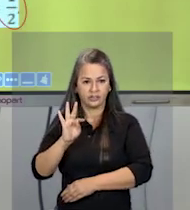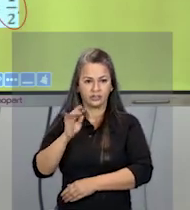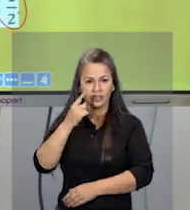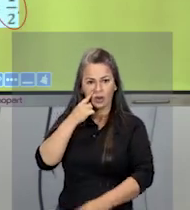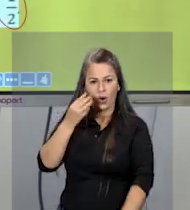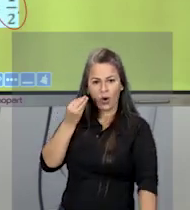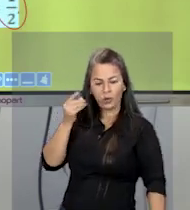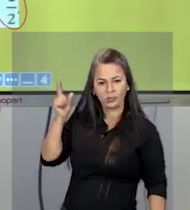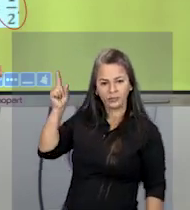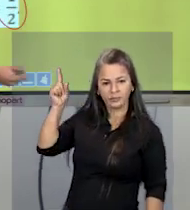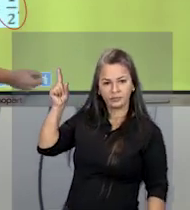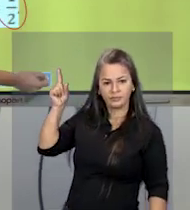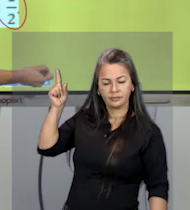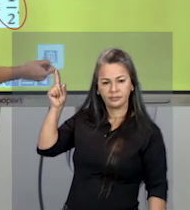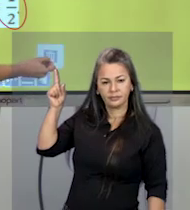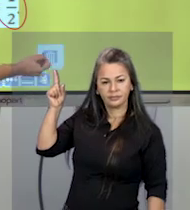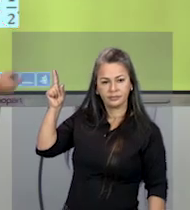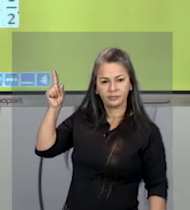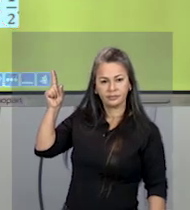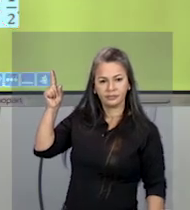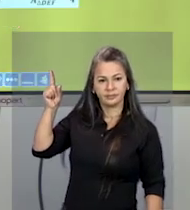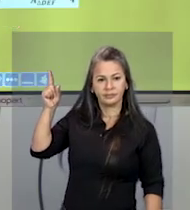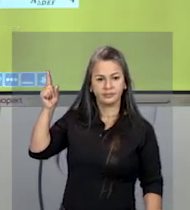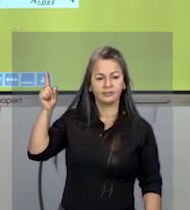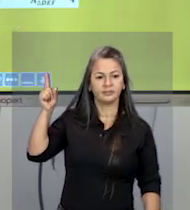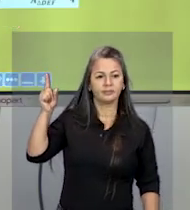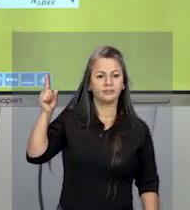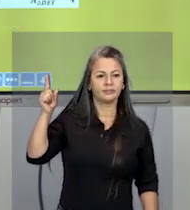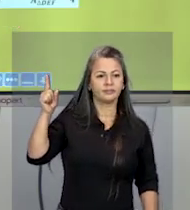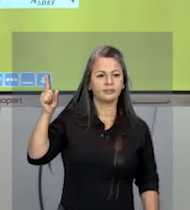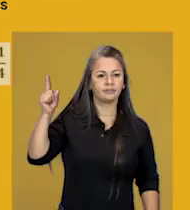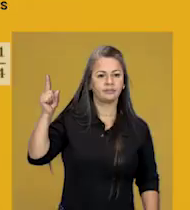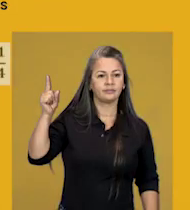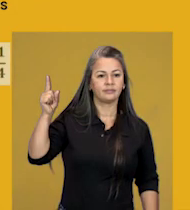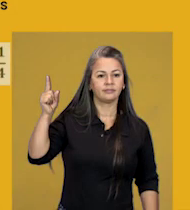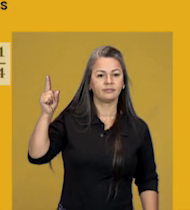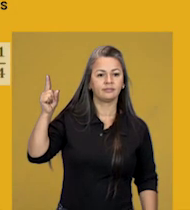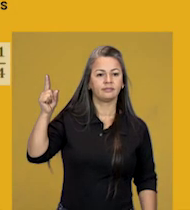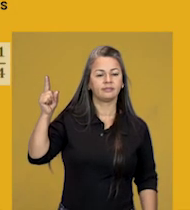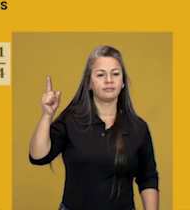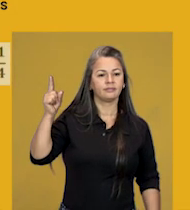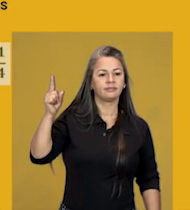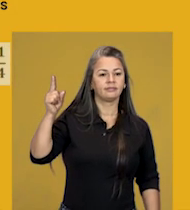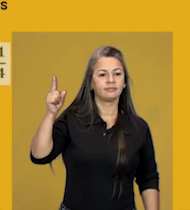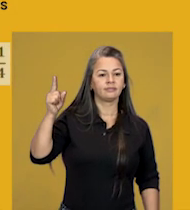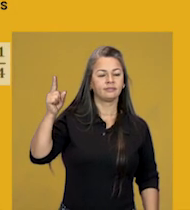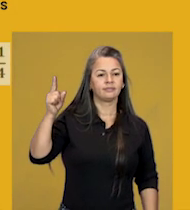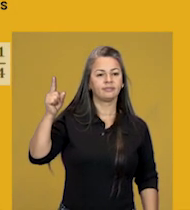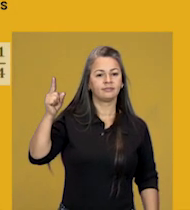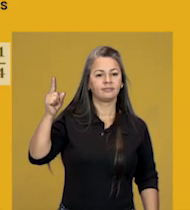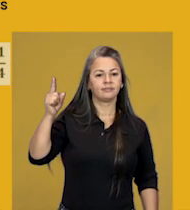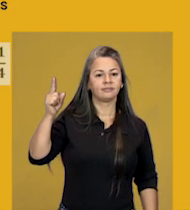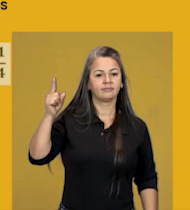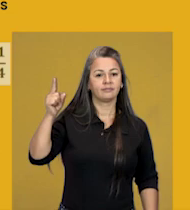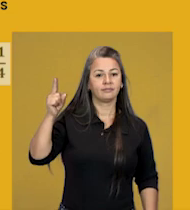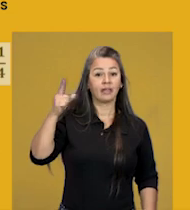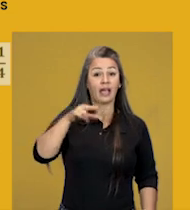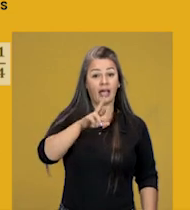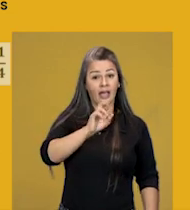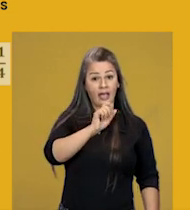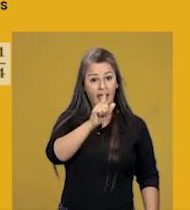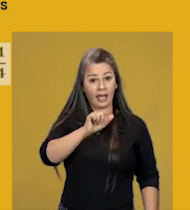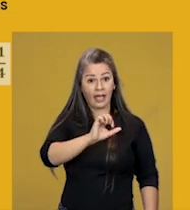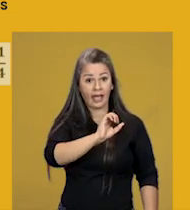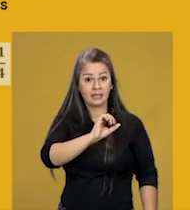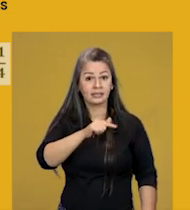de 1/2. E qual que é a forma de obtermos então? É elevando a nossa razão de semelhança k